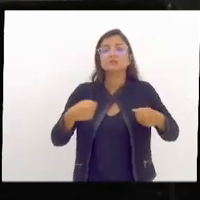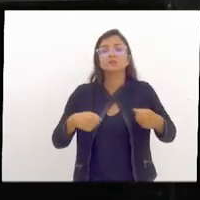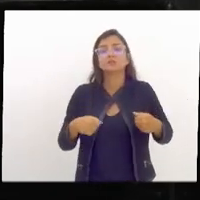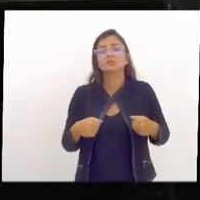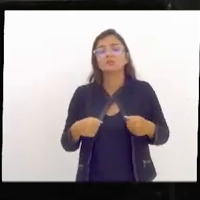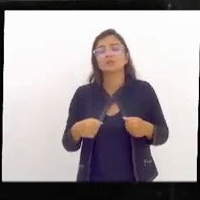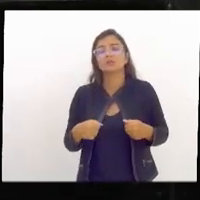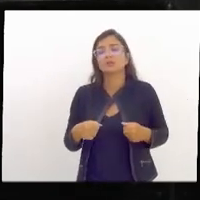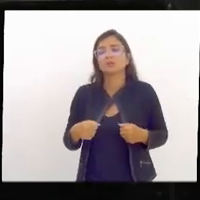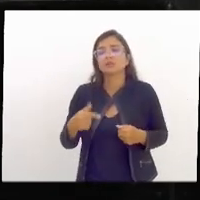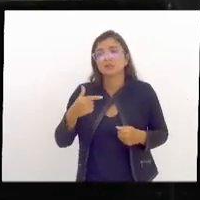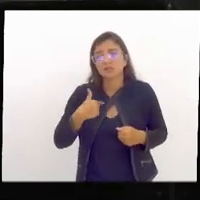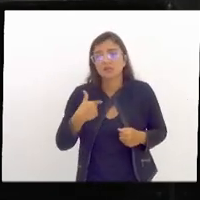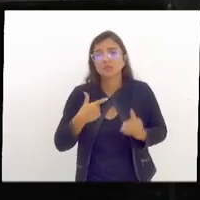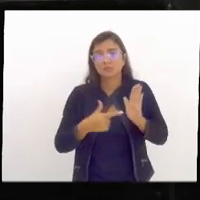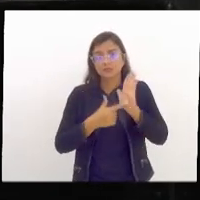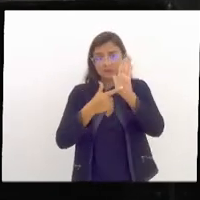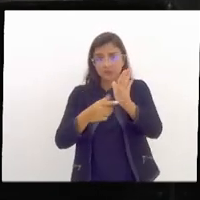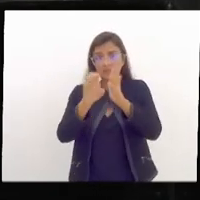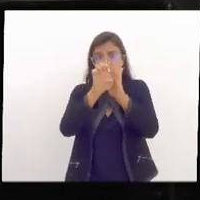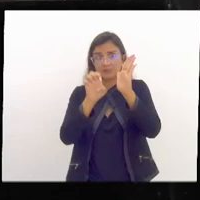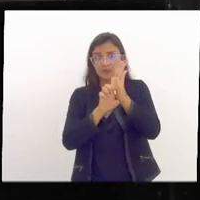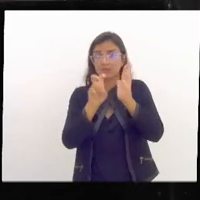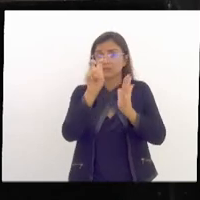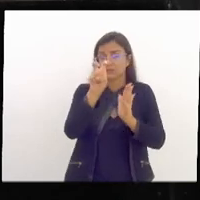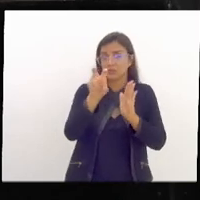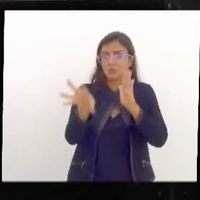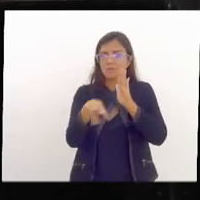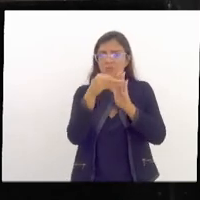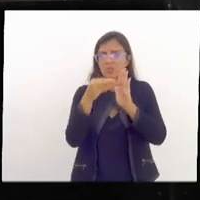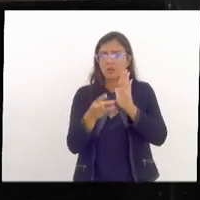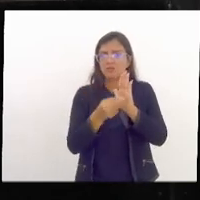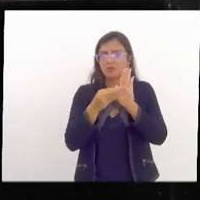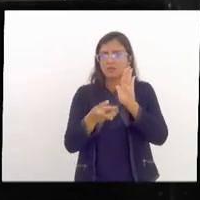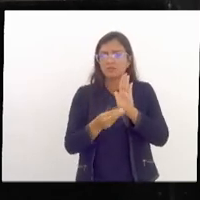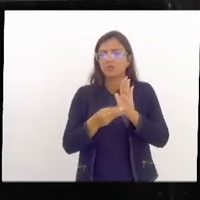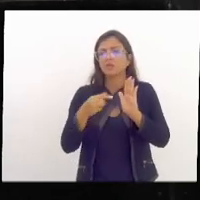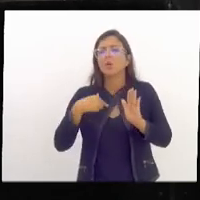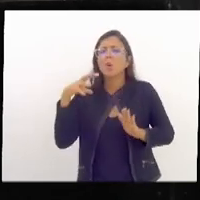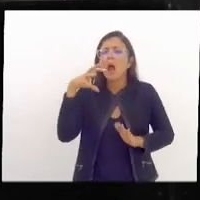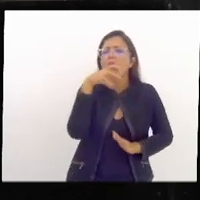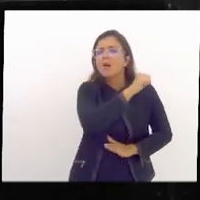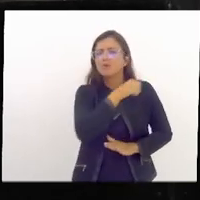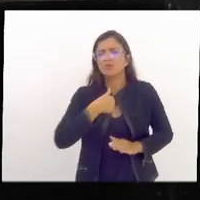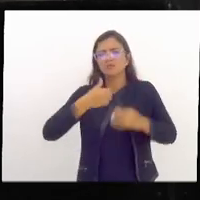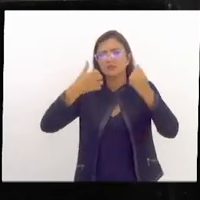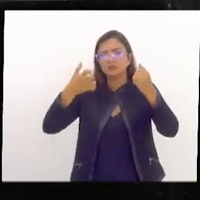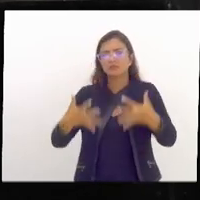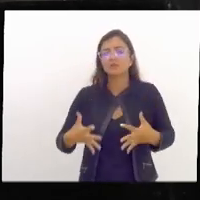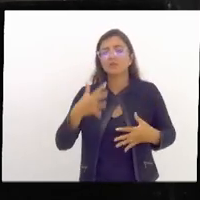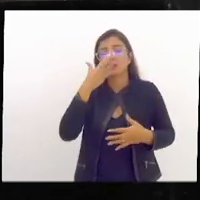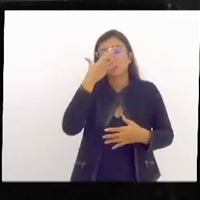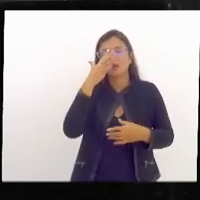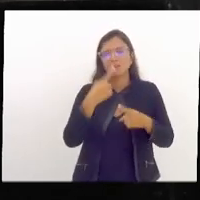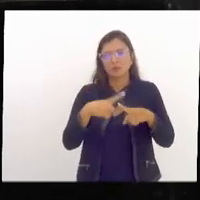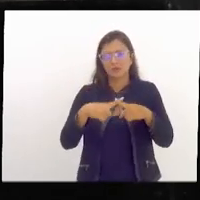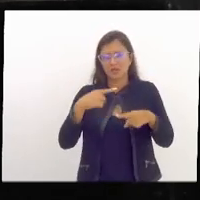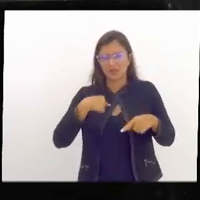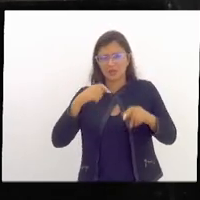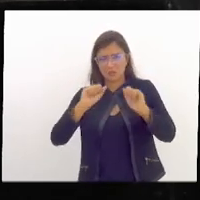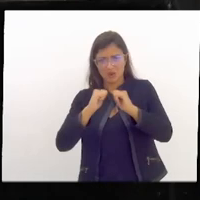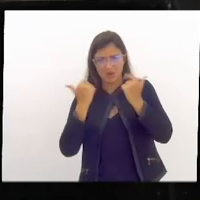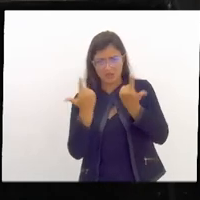fiz algumas, apresentei 5 emendas e rapidamente queria falar sobre elas. Eu estava nesta casa legislativa